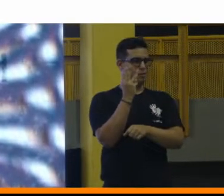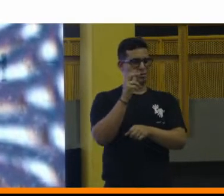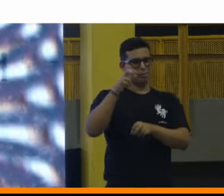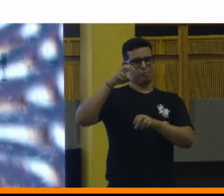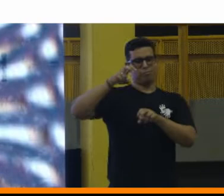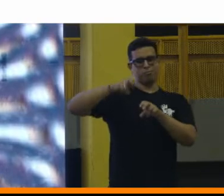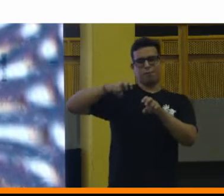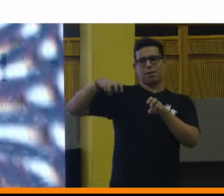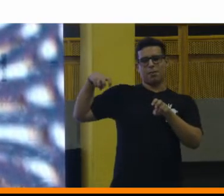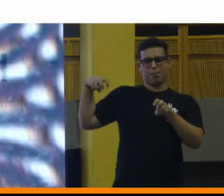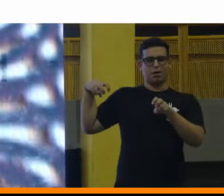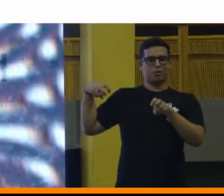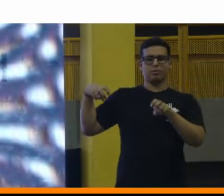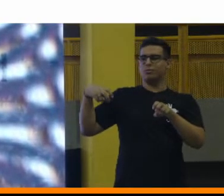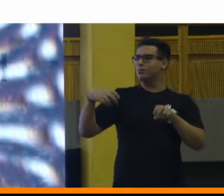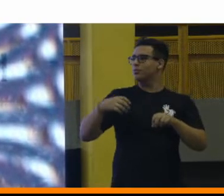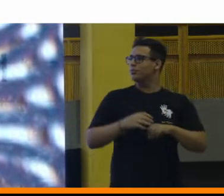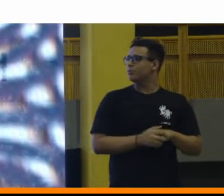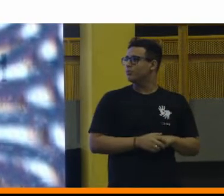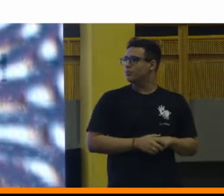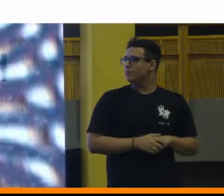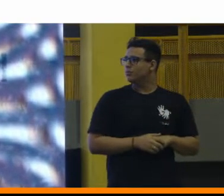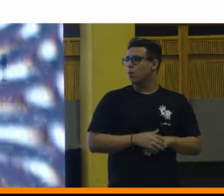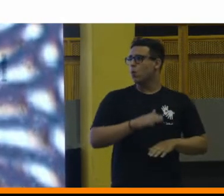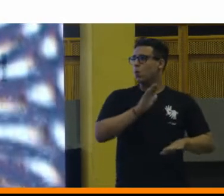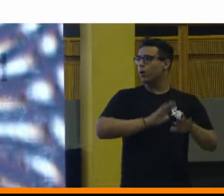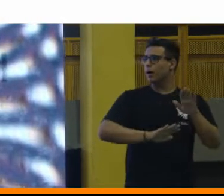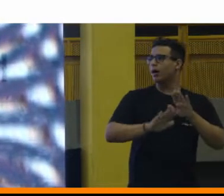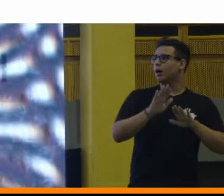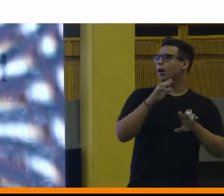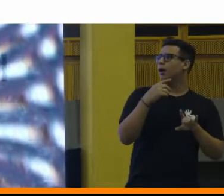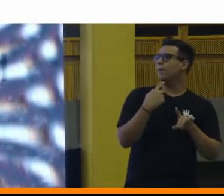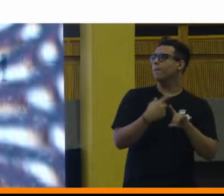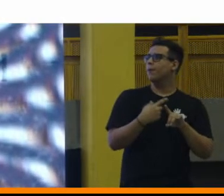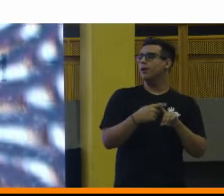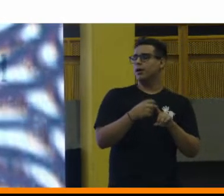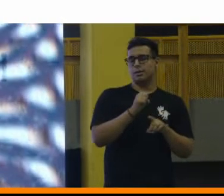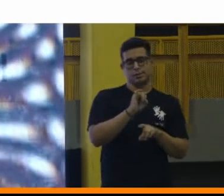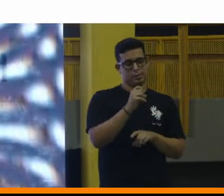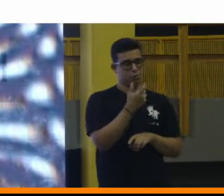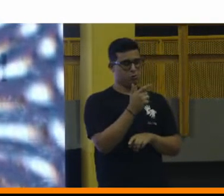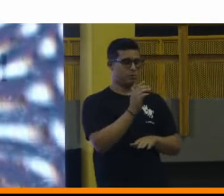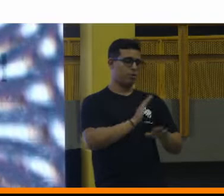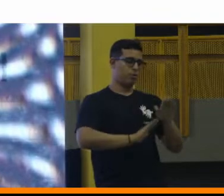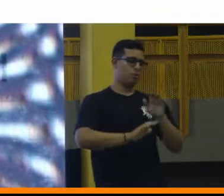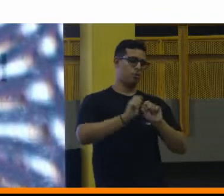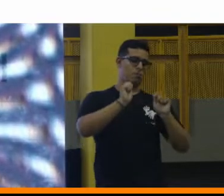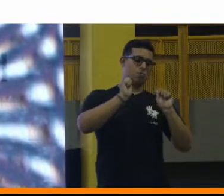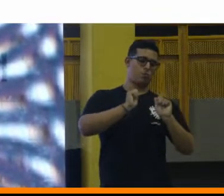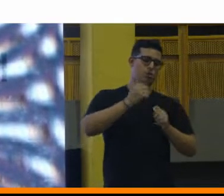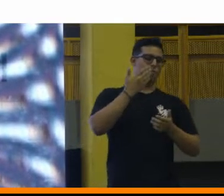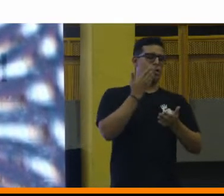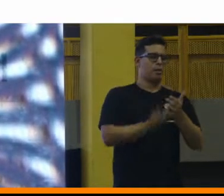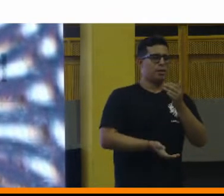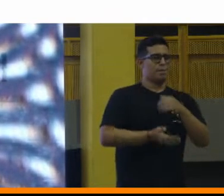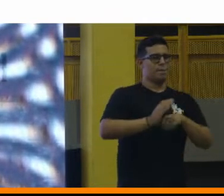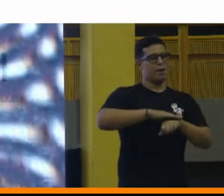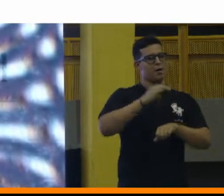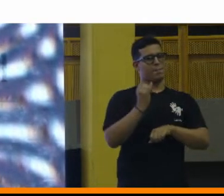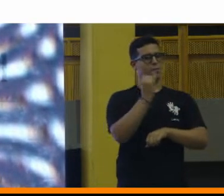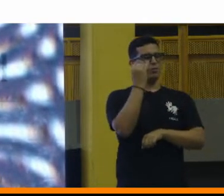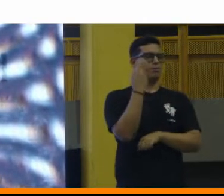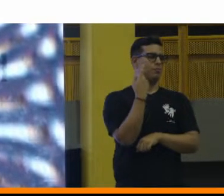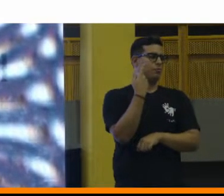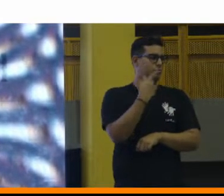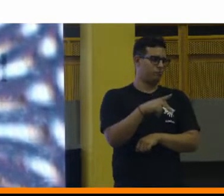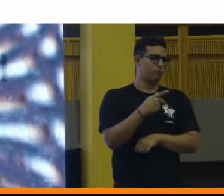porque por uma escolha ruim, você pode perder aquilo que você tem de mais importante, que muitas vezes não é